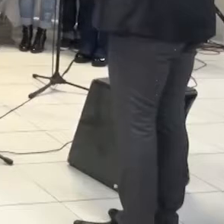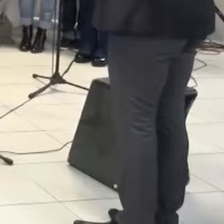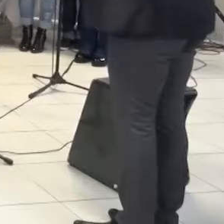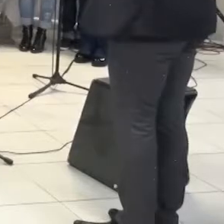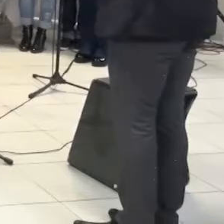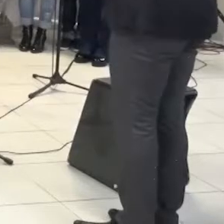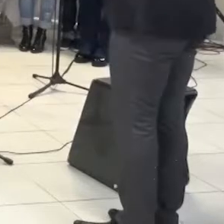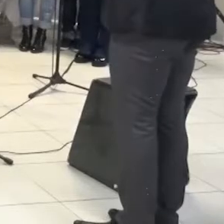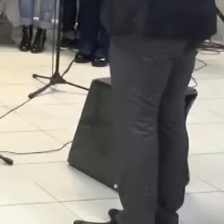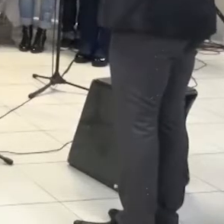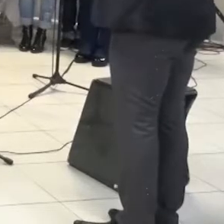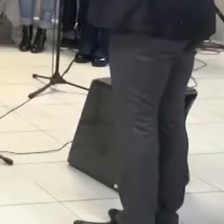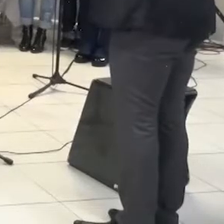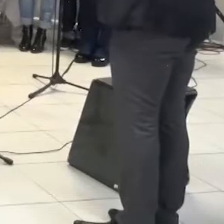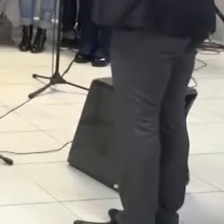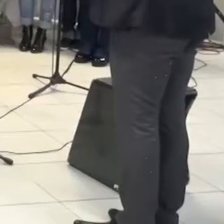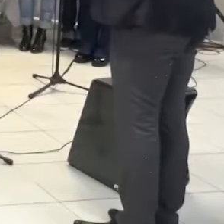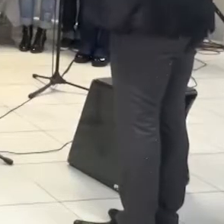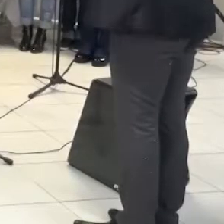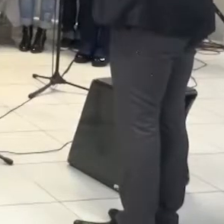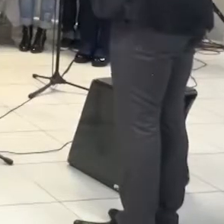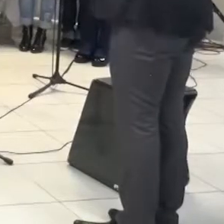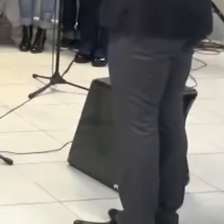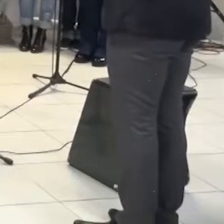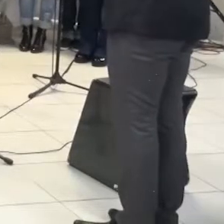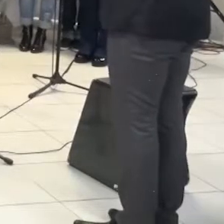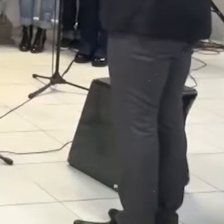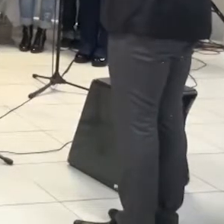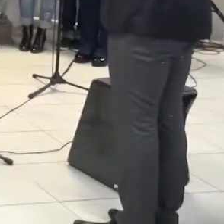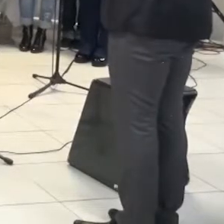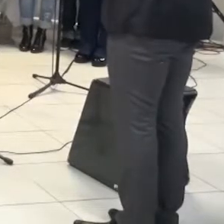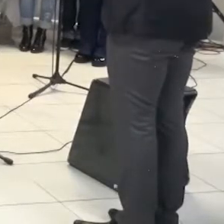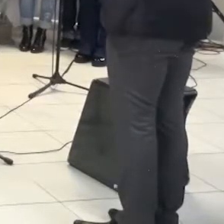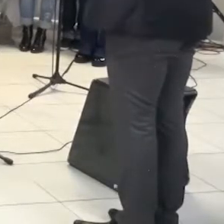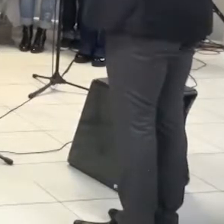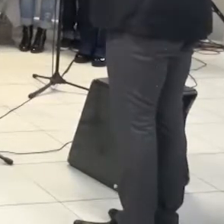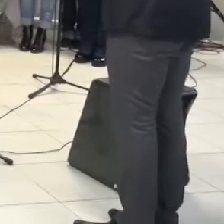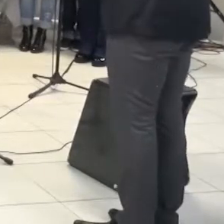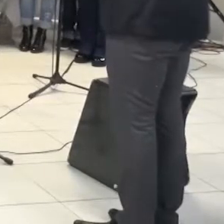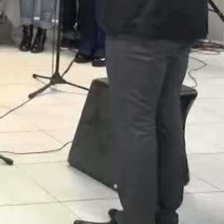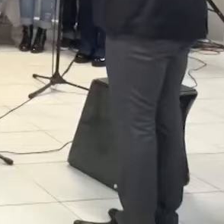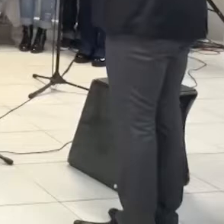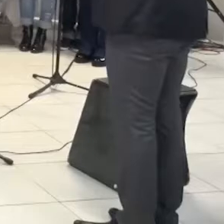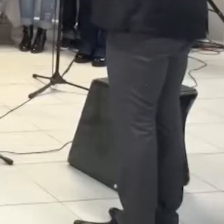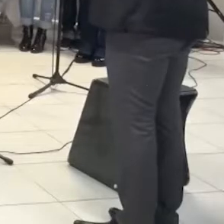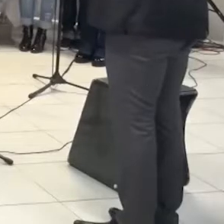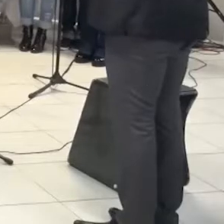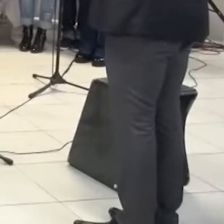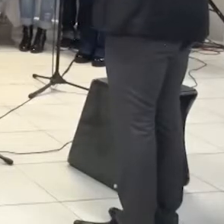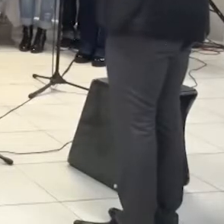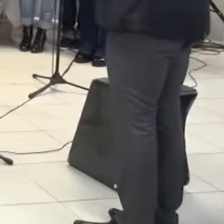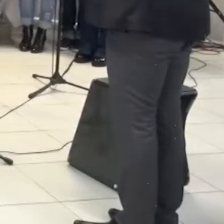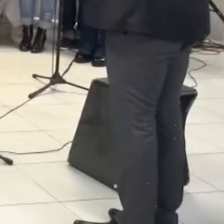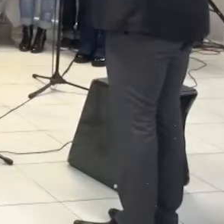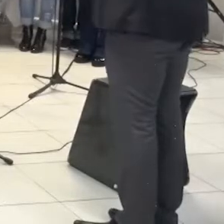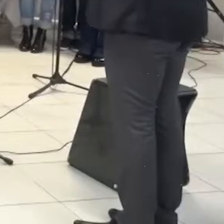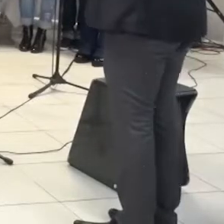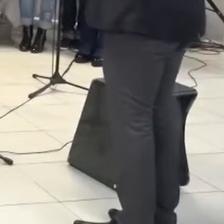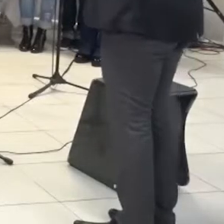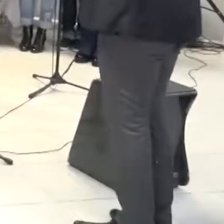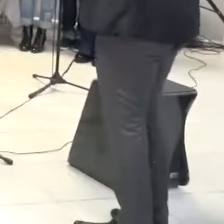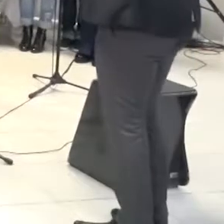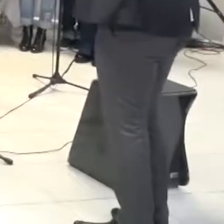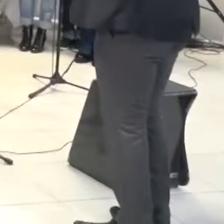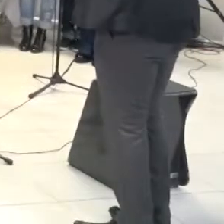fortes. Em teu seio, ó liberdade, desafia o nosso peito à própria